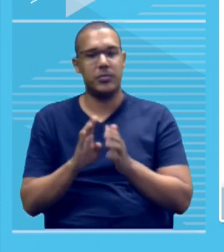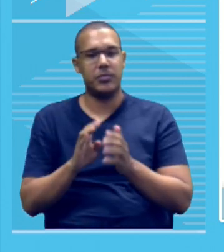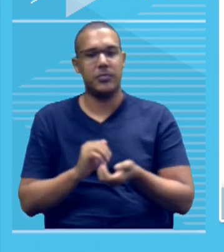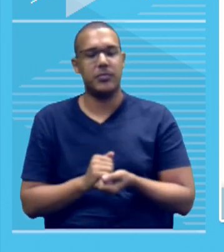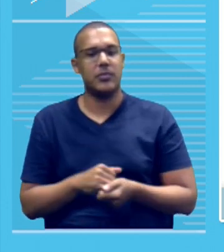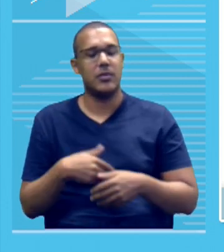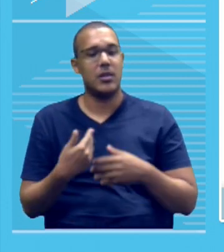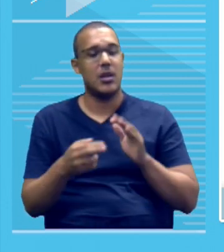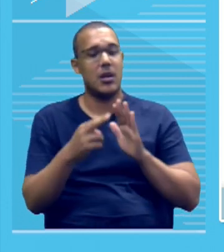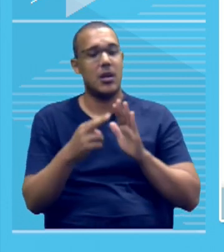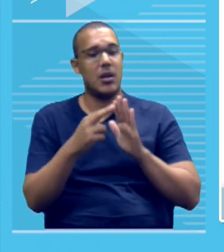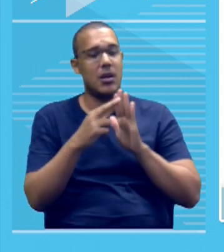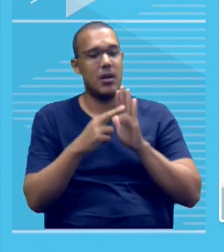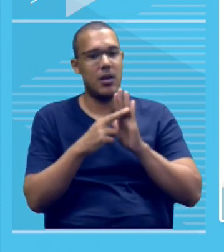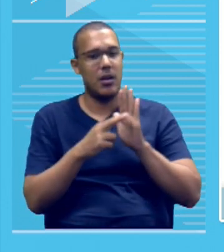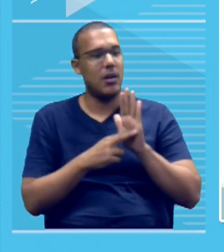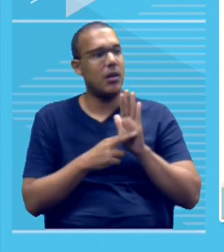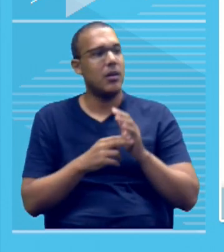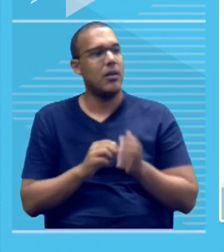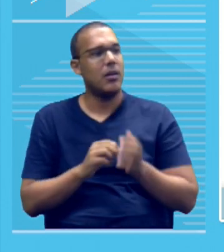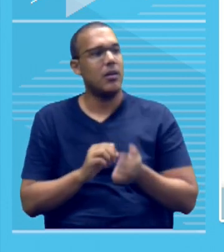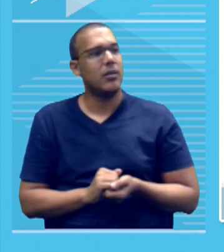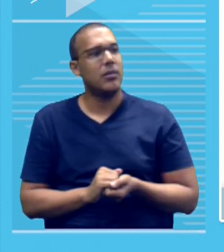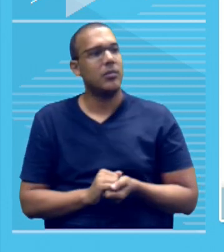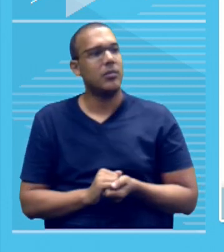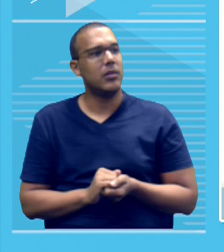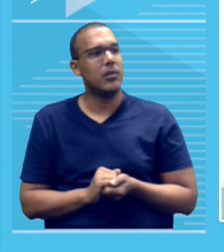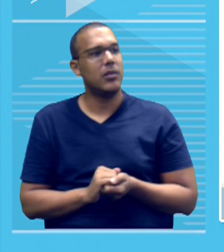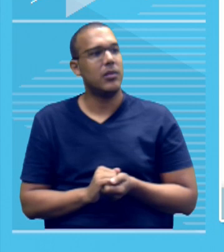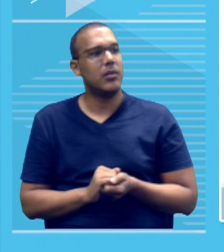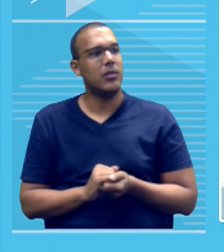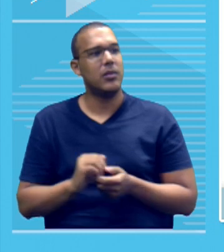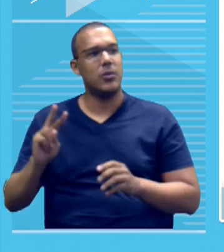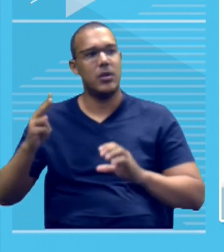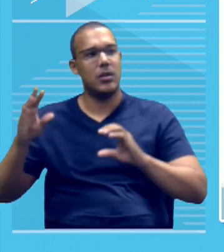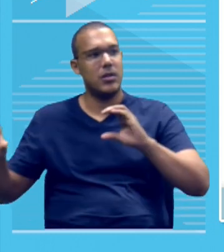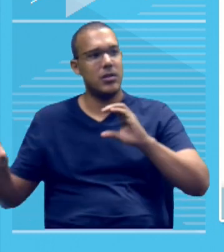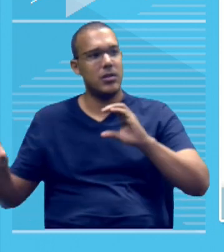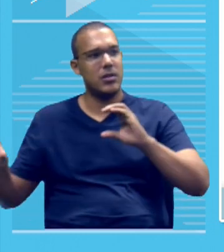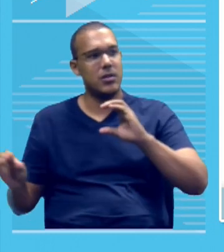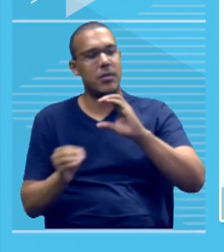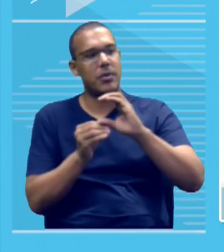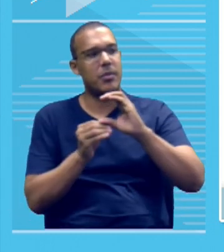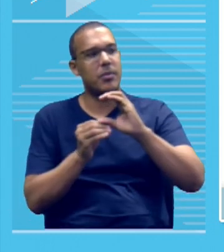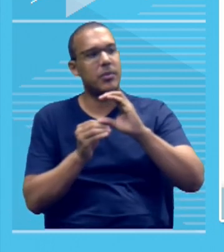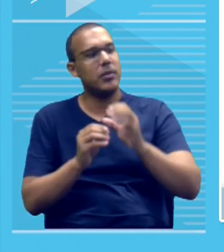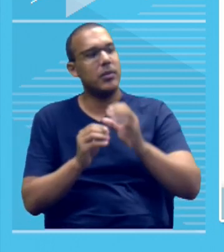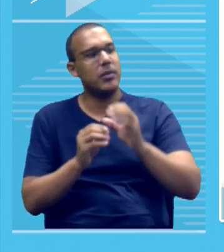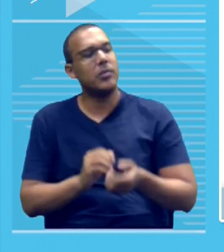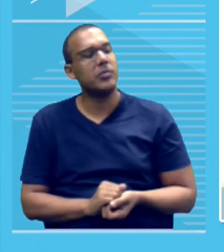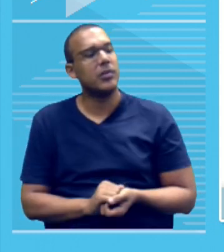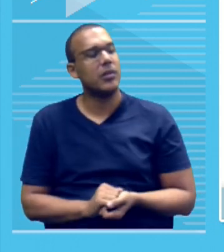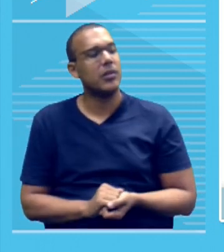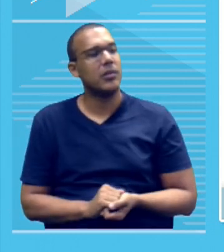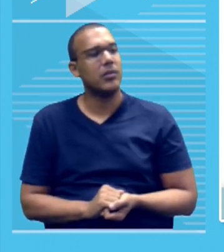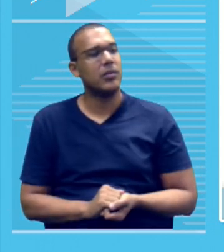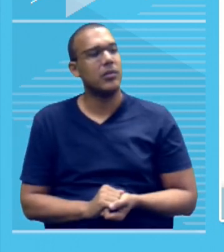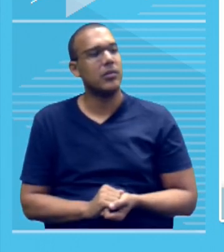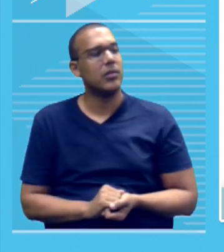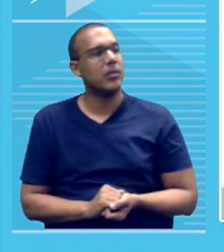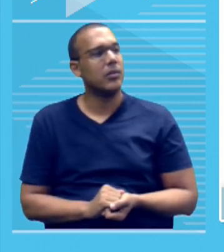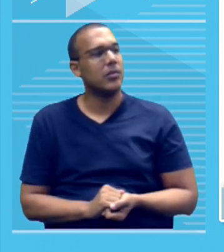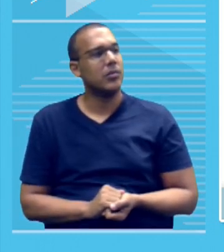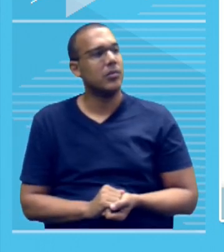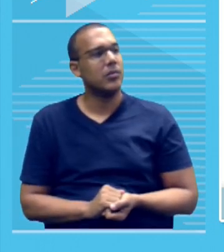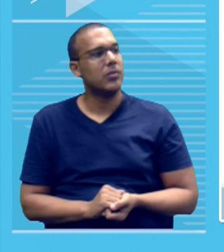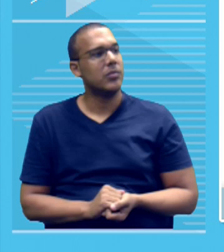de Markovnikov, o hidrogênio vai para o carbono mais hidrogenado da dupla. Eu vou até fazer assim para ficar melhor também de você